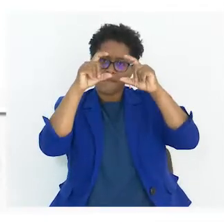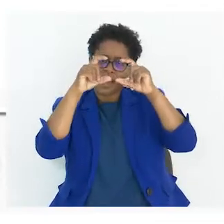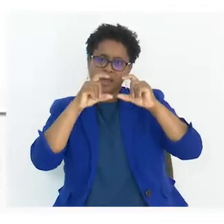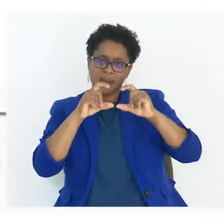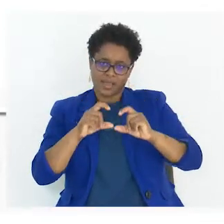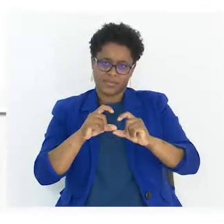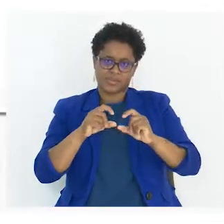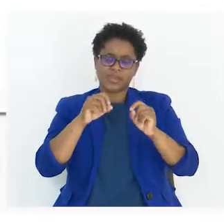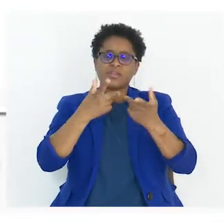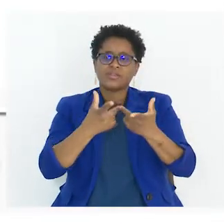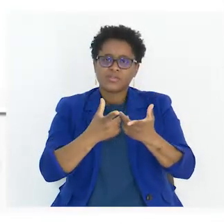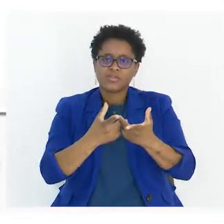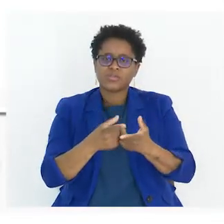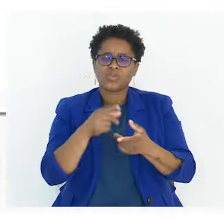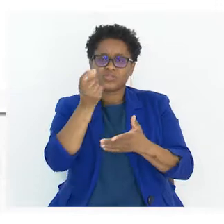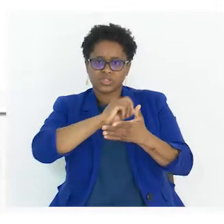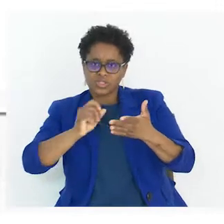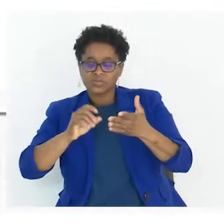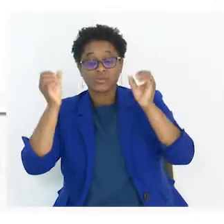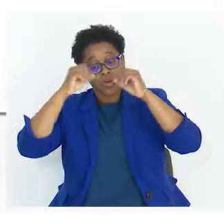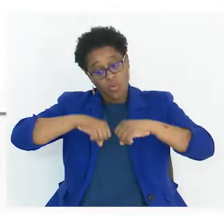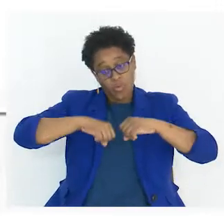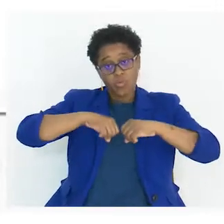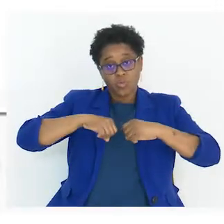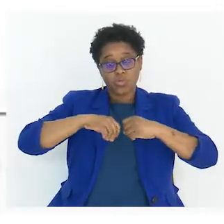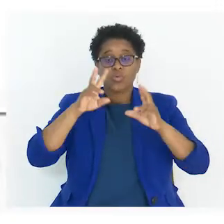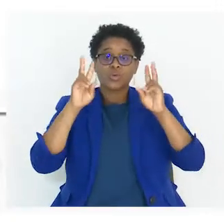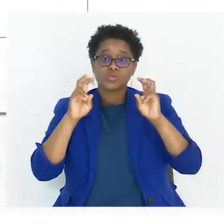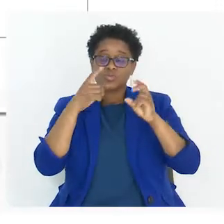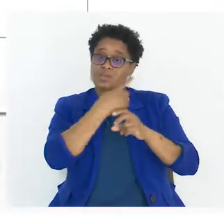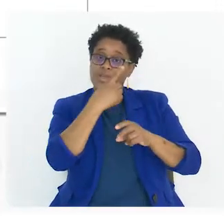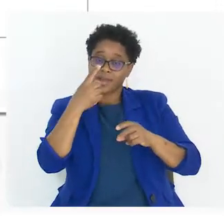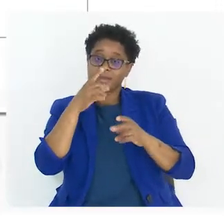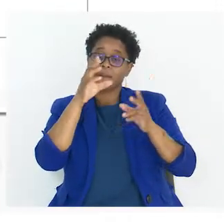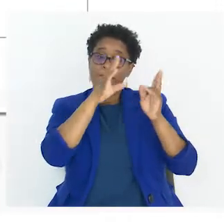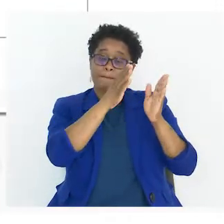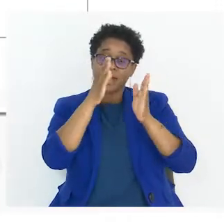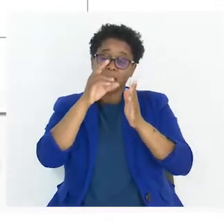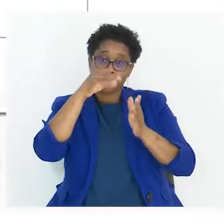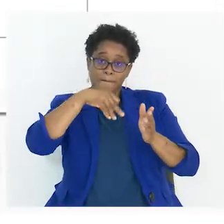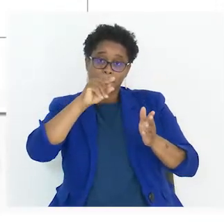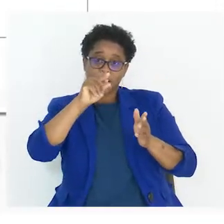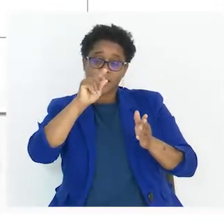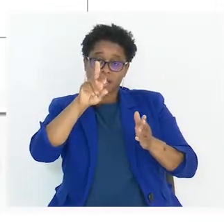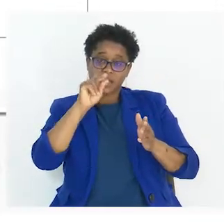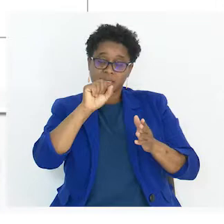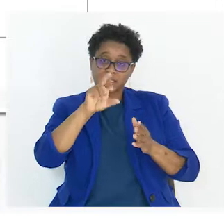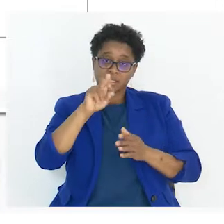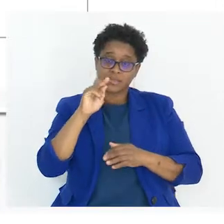Completem de acordo com o assunto de cada parágrafo. Prestem atenção. Temos